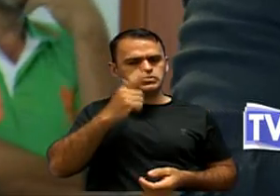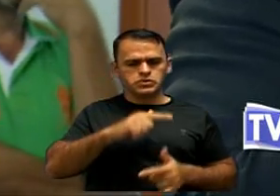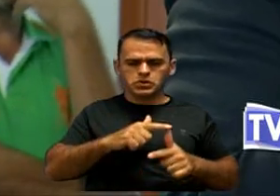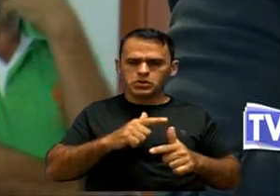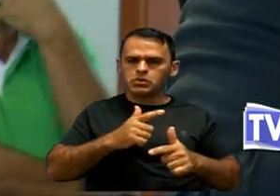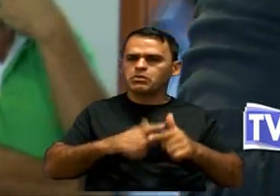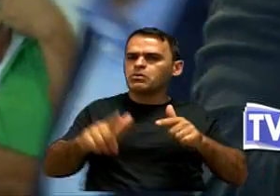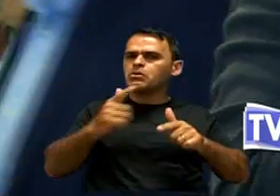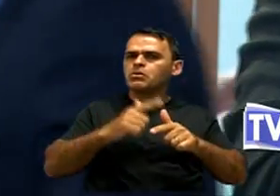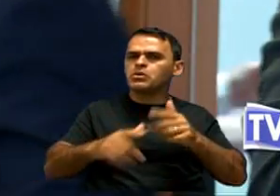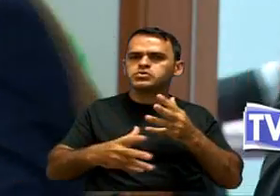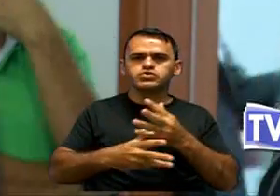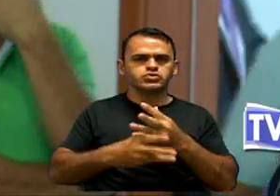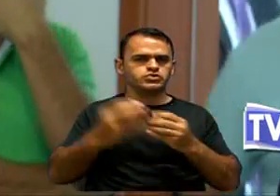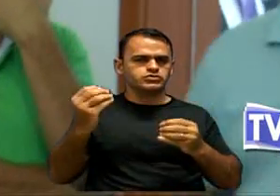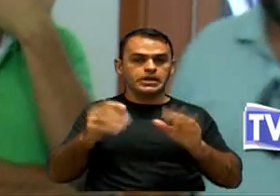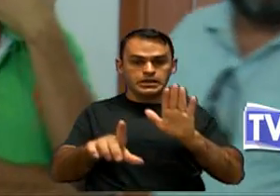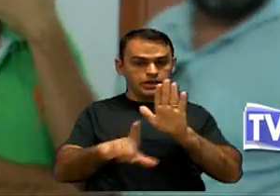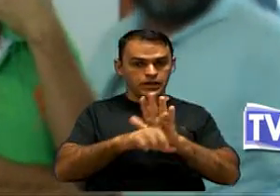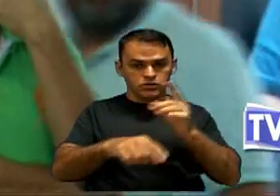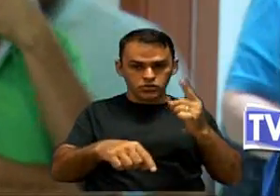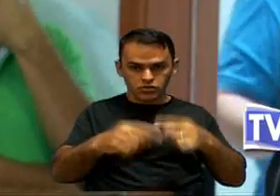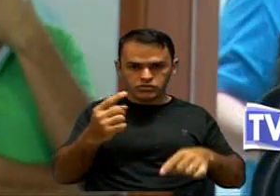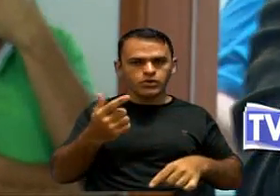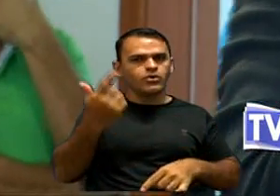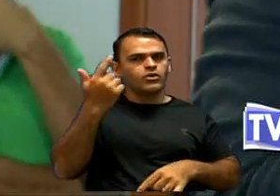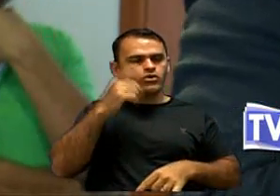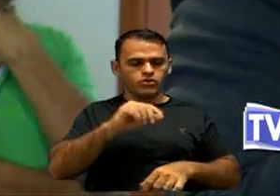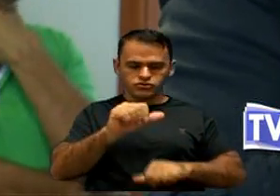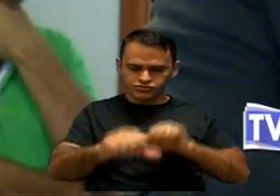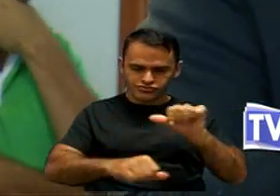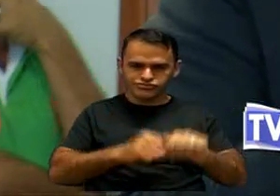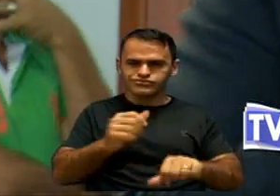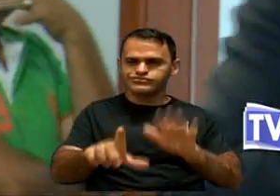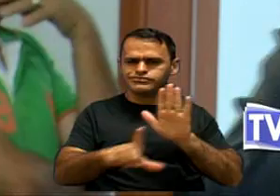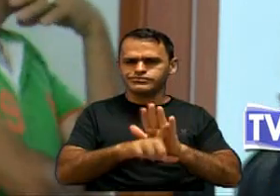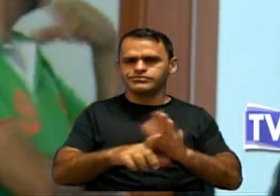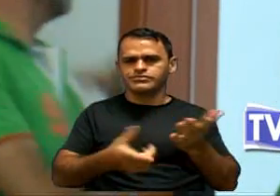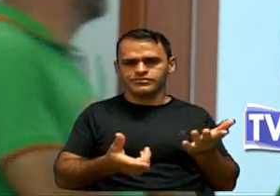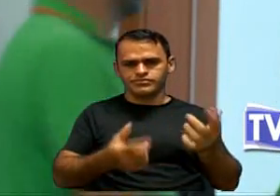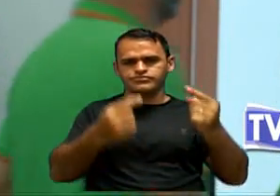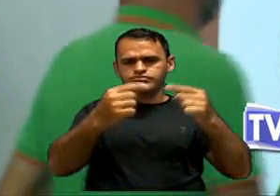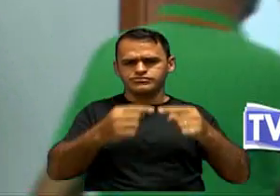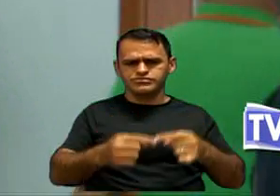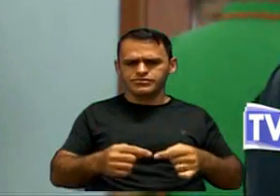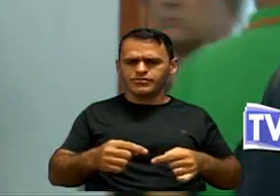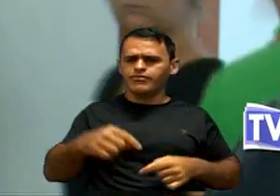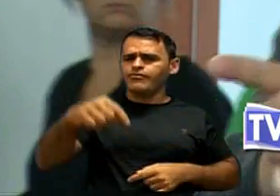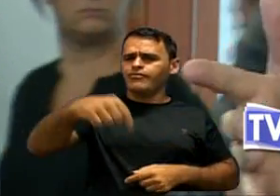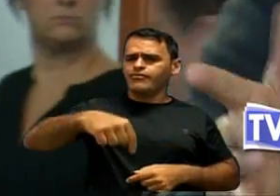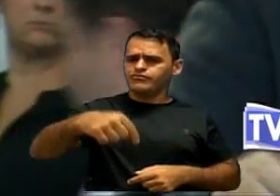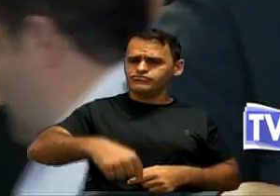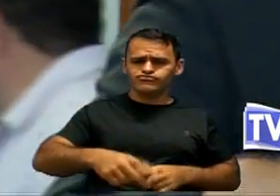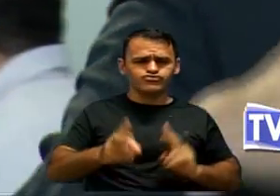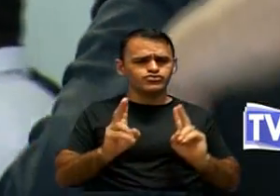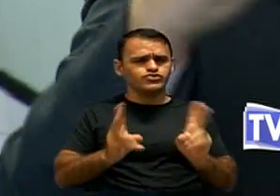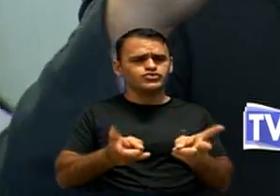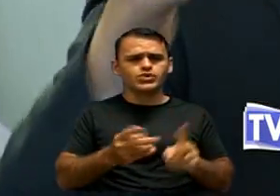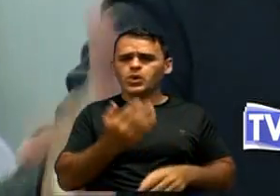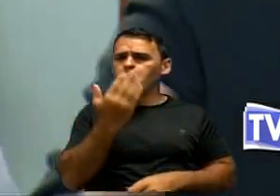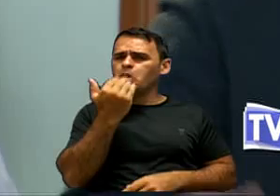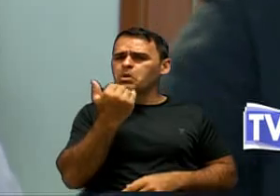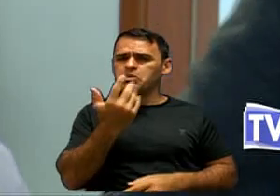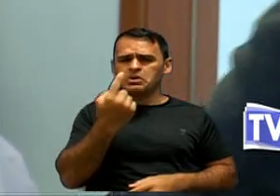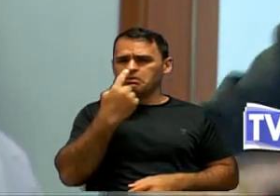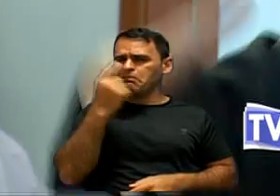resolveu, quebrou a inconstitucionalidade. Só aqui em Sorocaba, que continua ainda desperdiçando, Renan, jogando comida